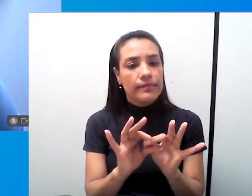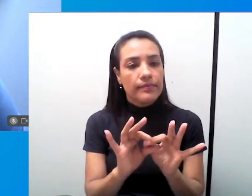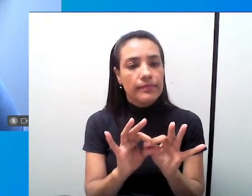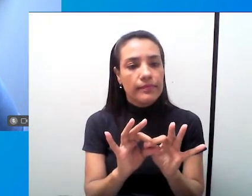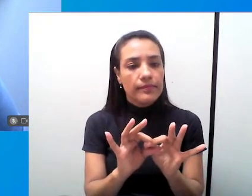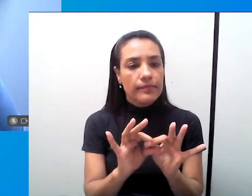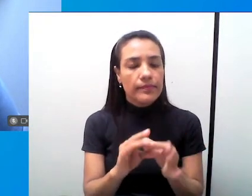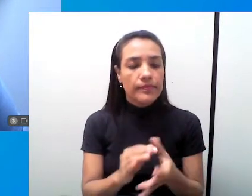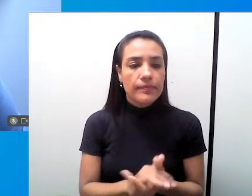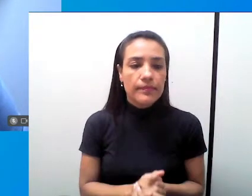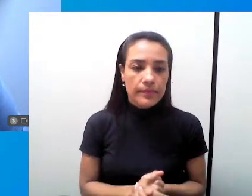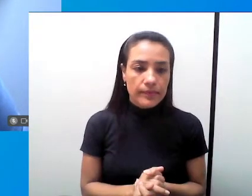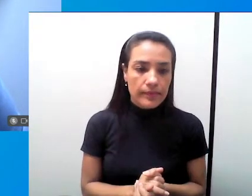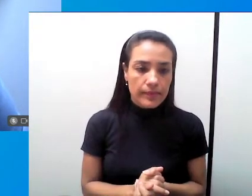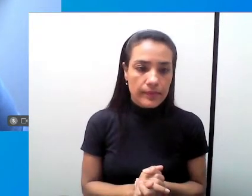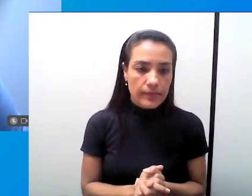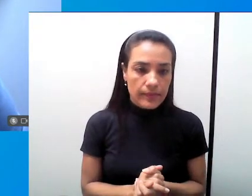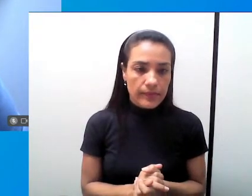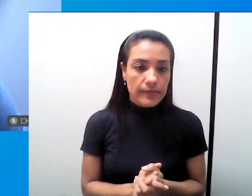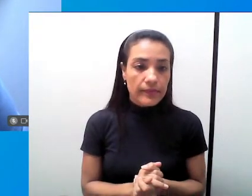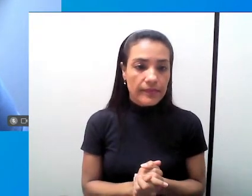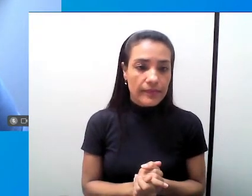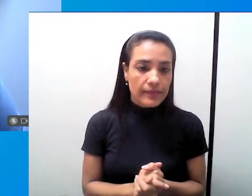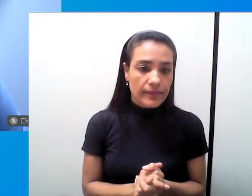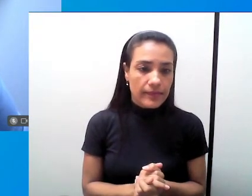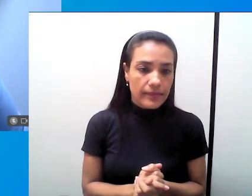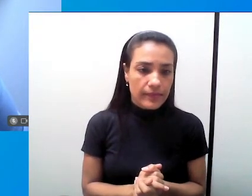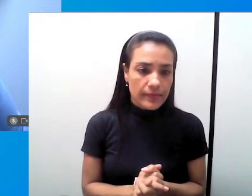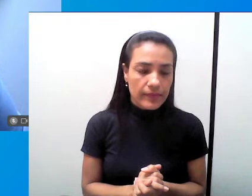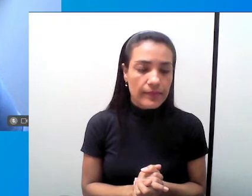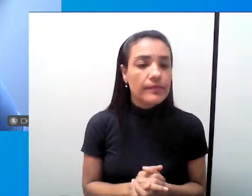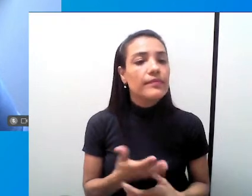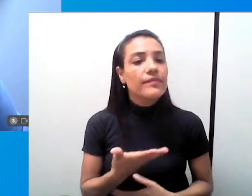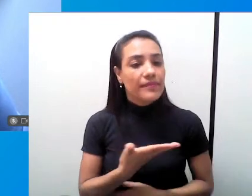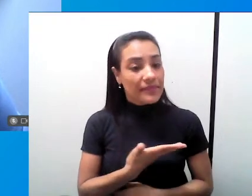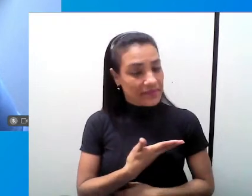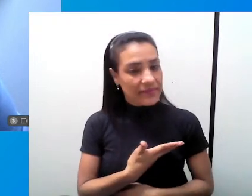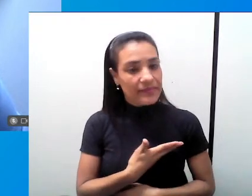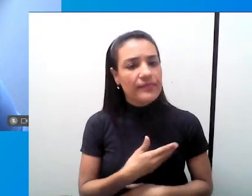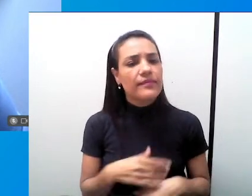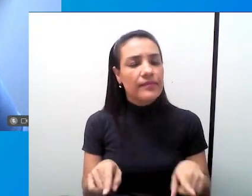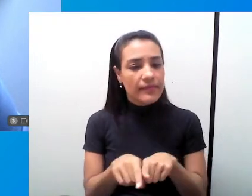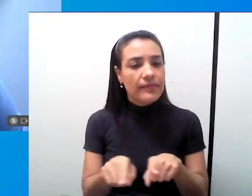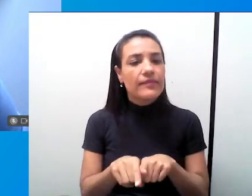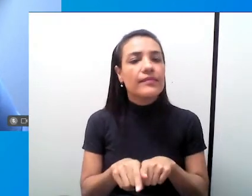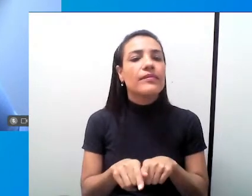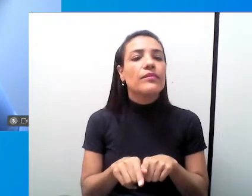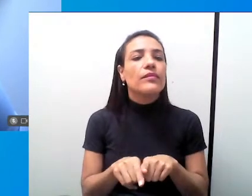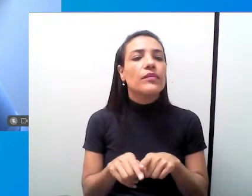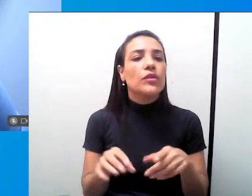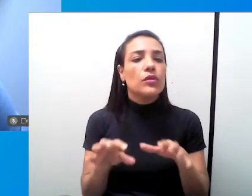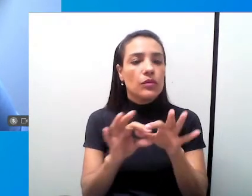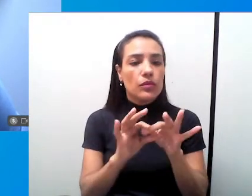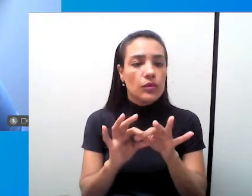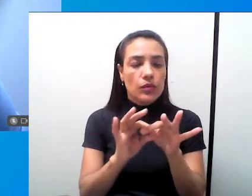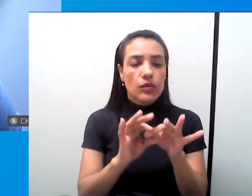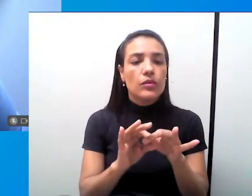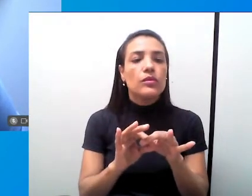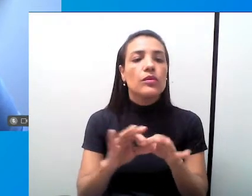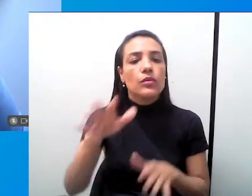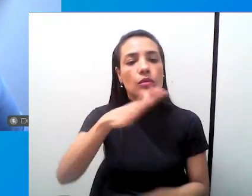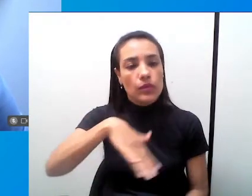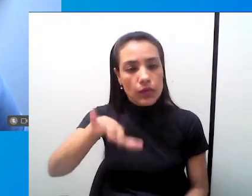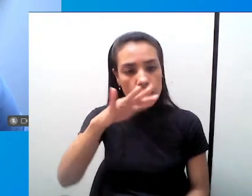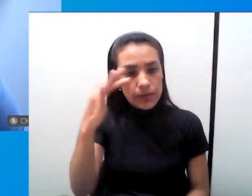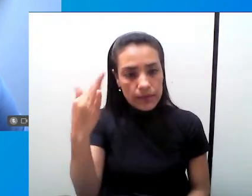Já dito aqui pelo Fábio, onde eu já agradeço, é um grande amigo da Rede Federal, muito obrigado pelo convite, Fábio, e dito por você,